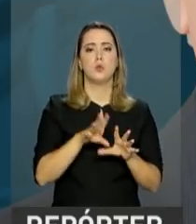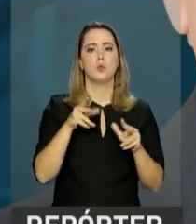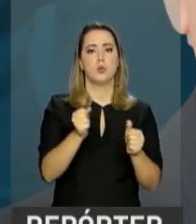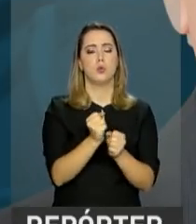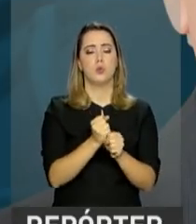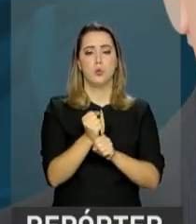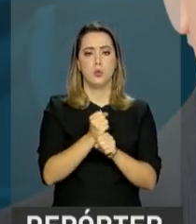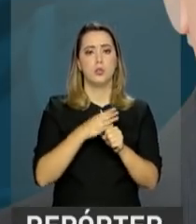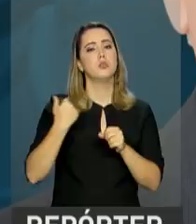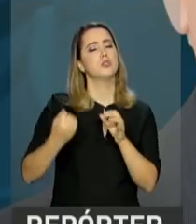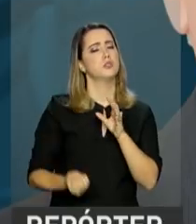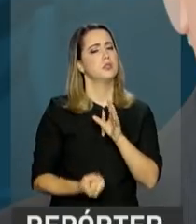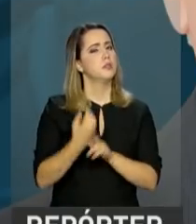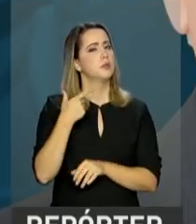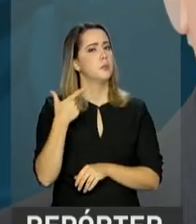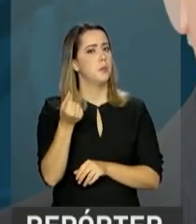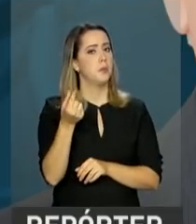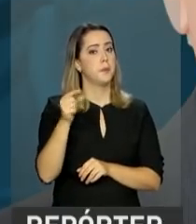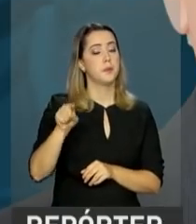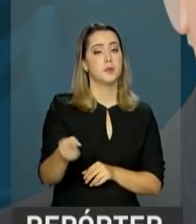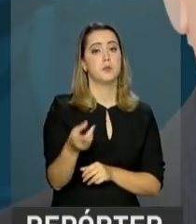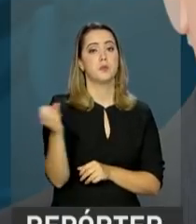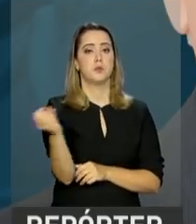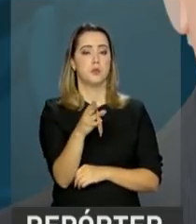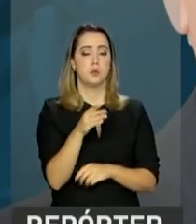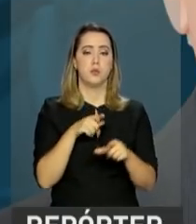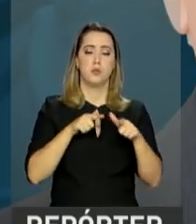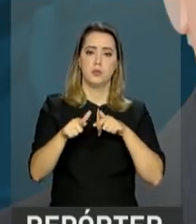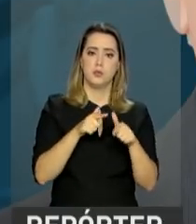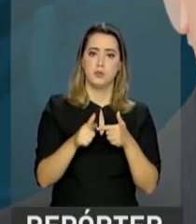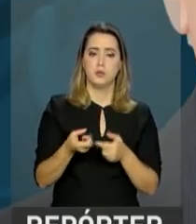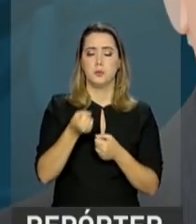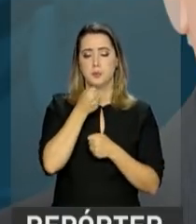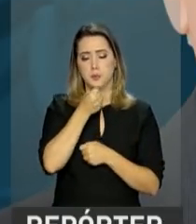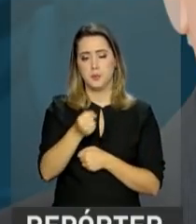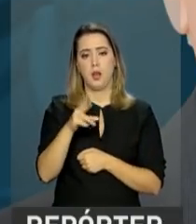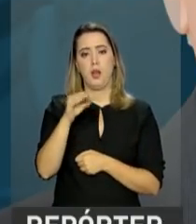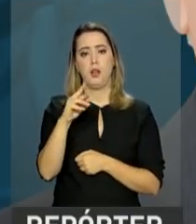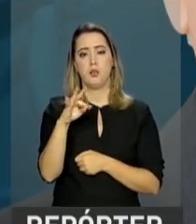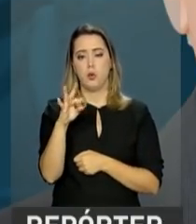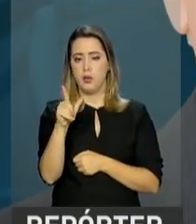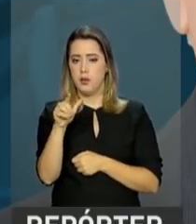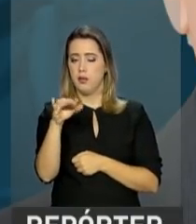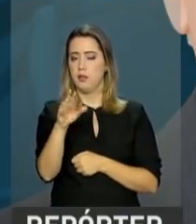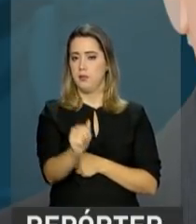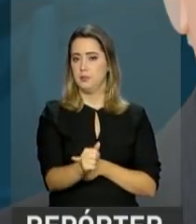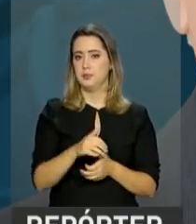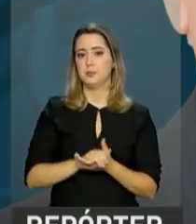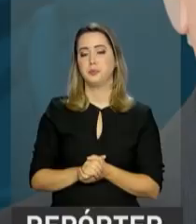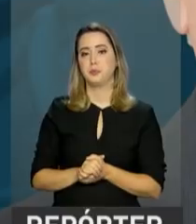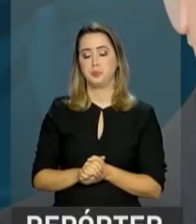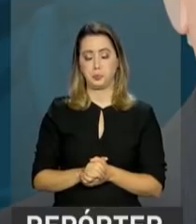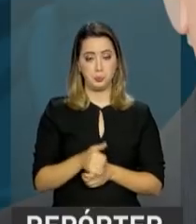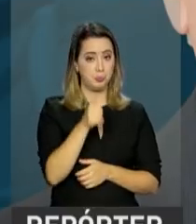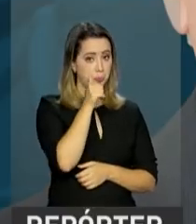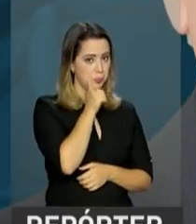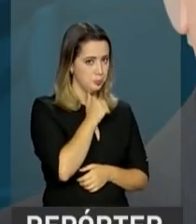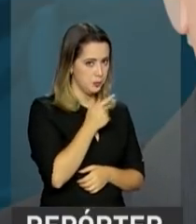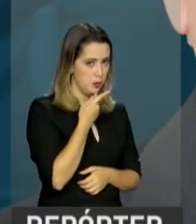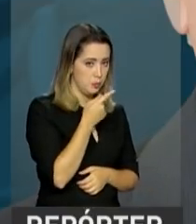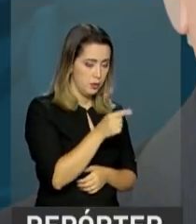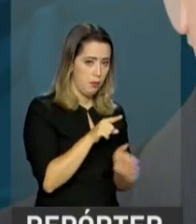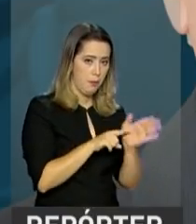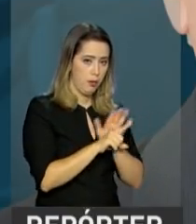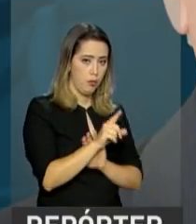gerados mais de 200 mil novos empregos reportagem carolina rocha então presidente esse é um exemplo de uma